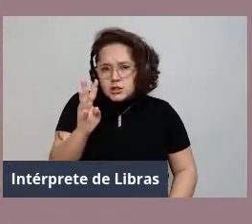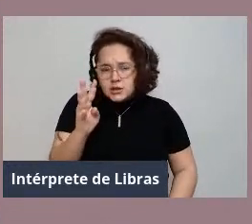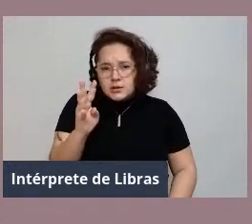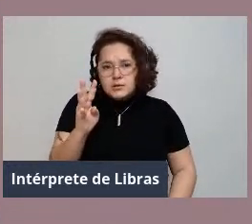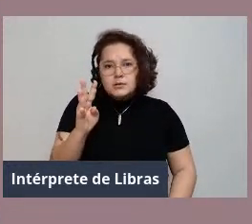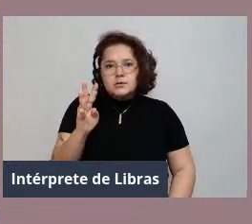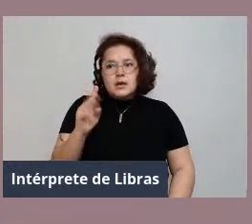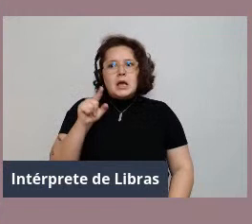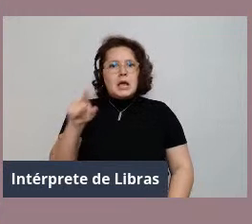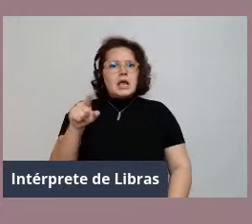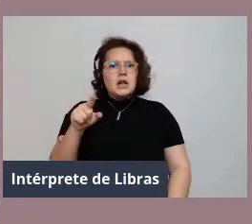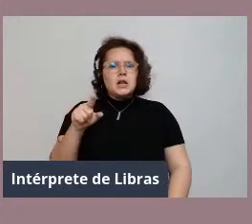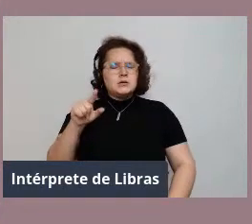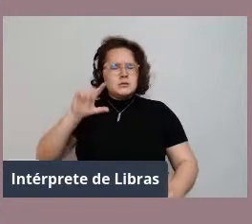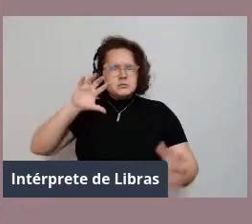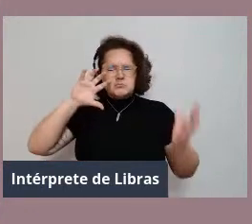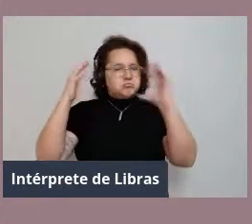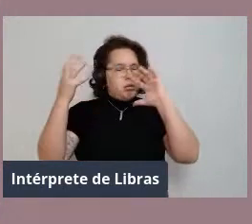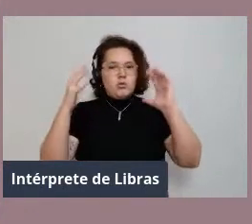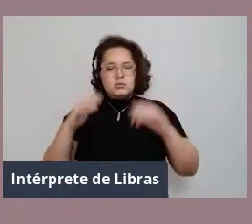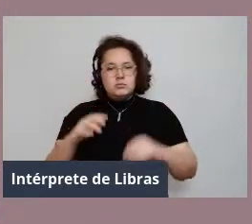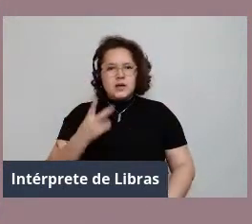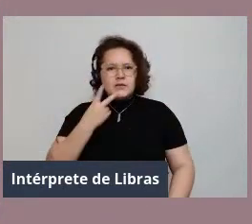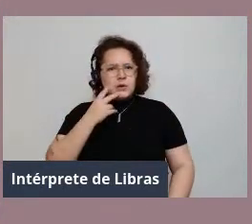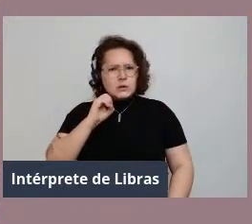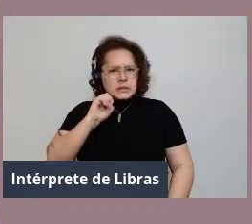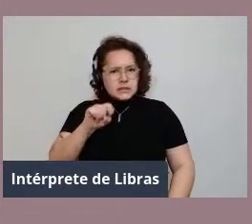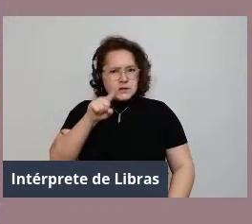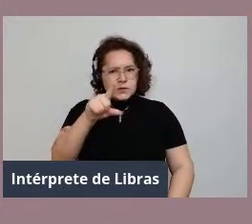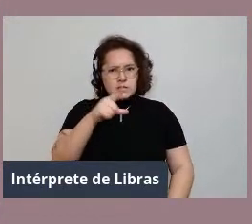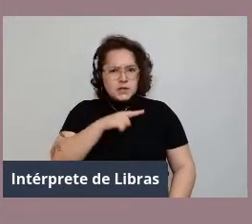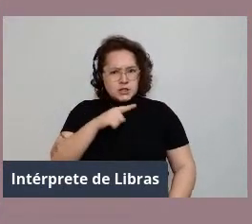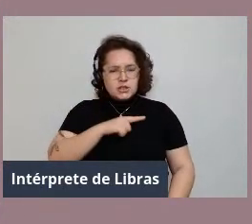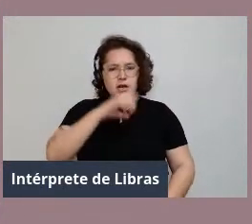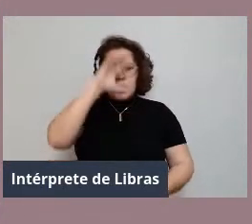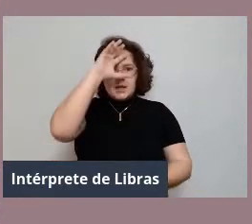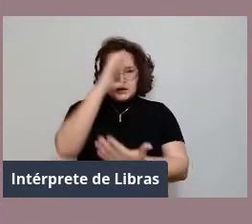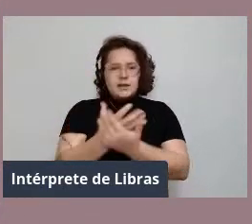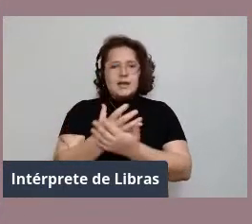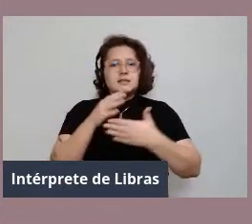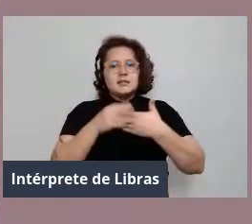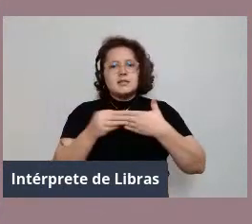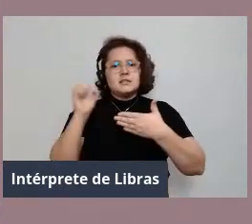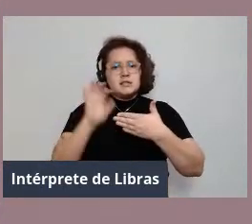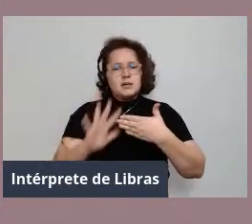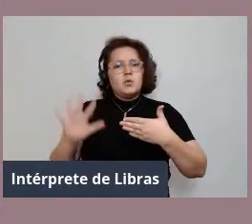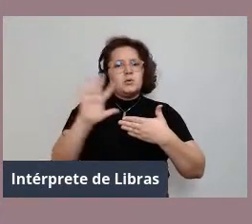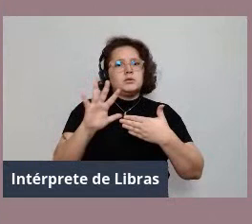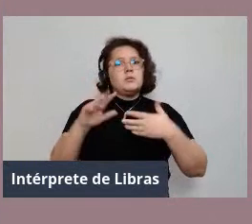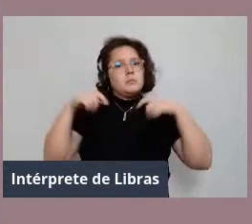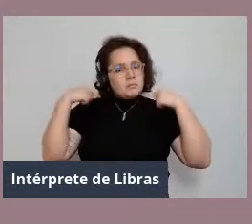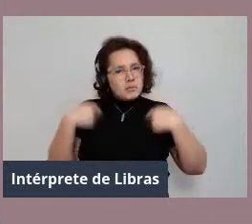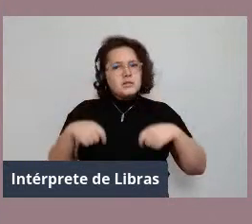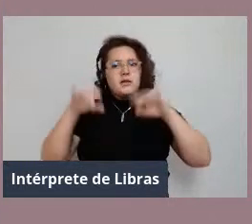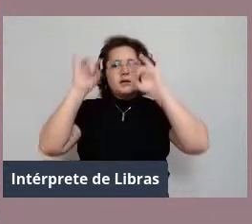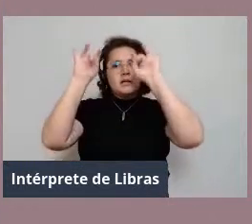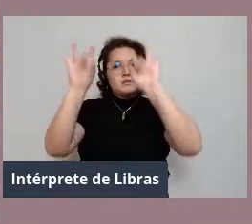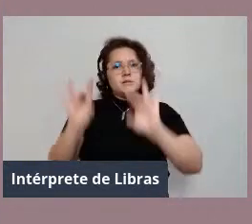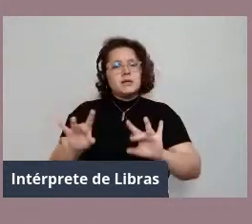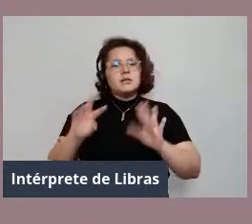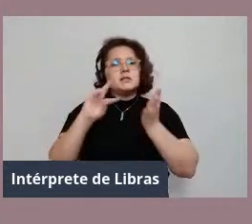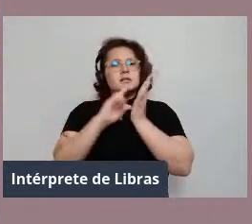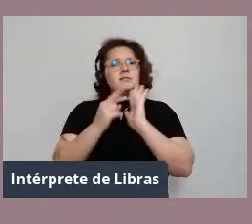ficou quase agressiva. Dizendo que se eu tinha uma tese em semiologia, devia ser especialista em